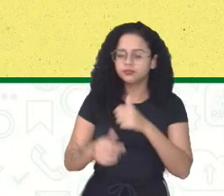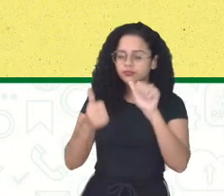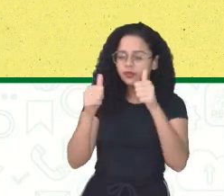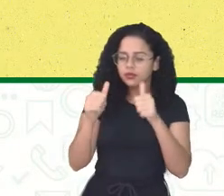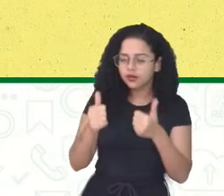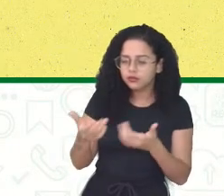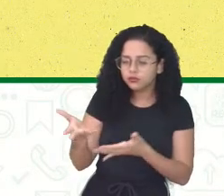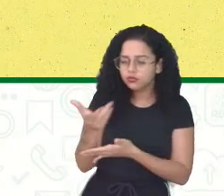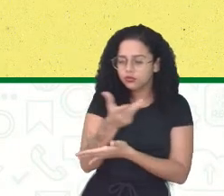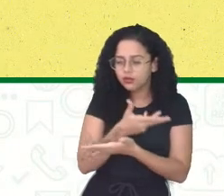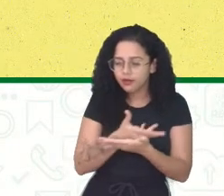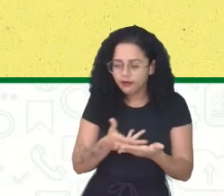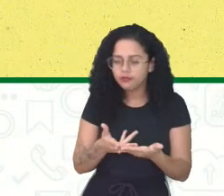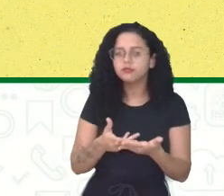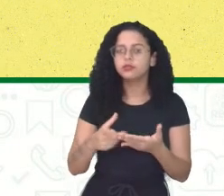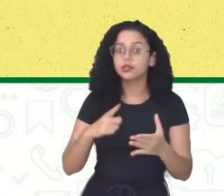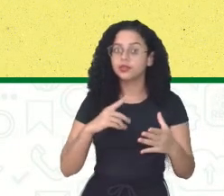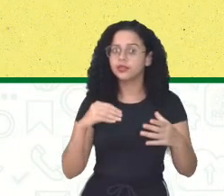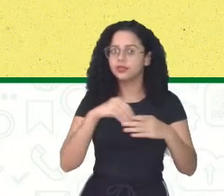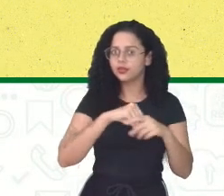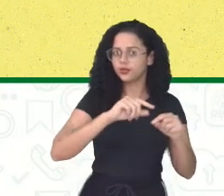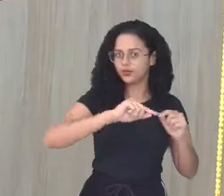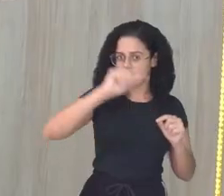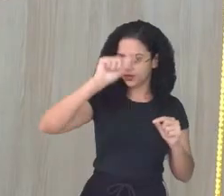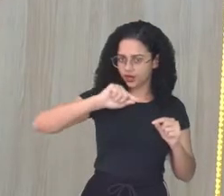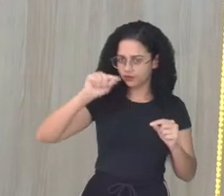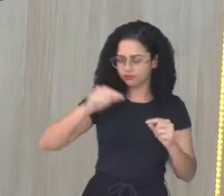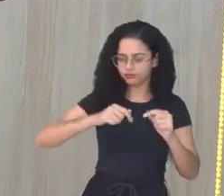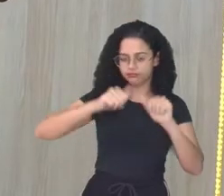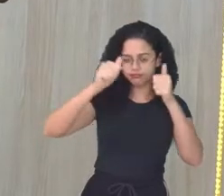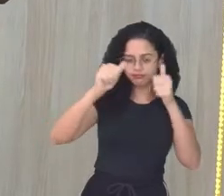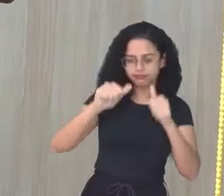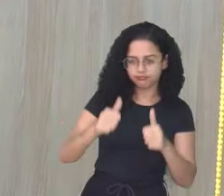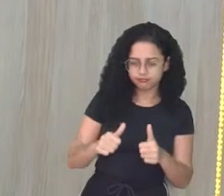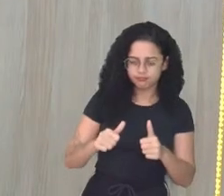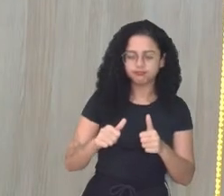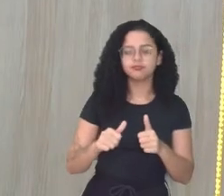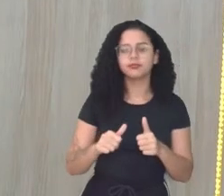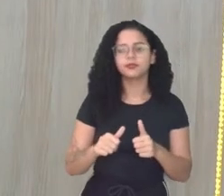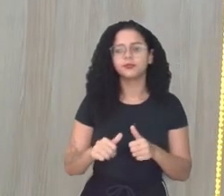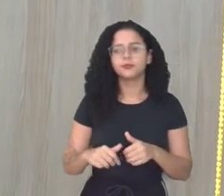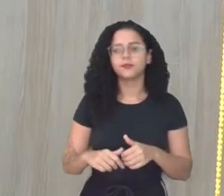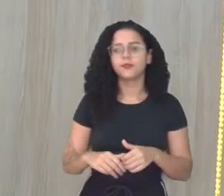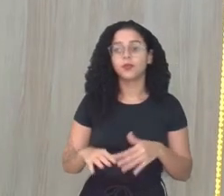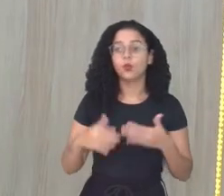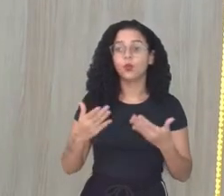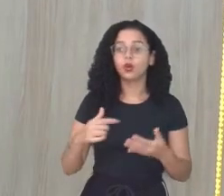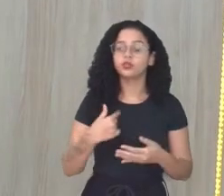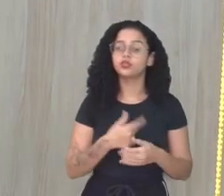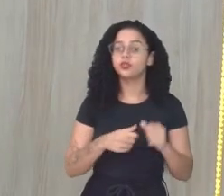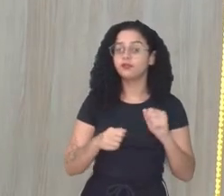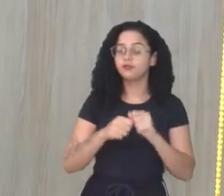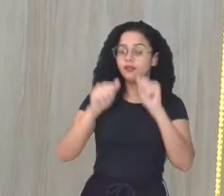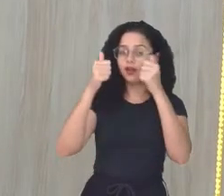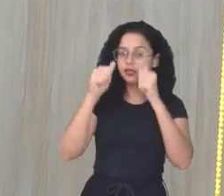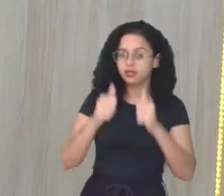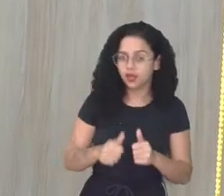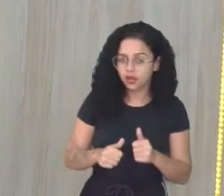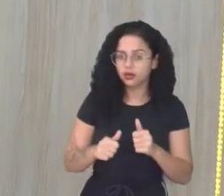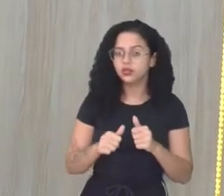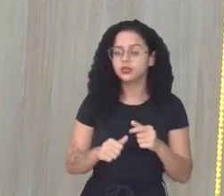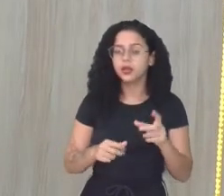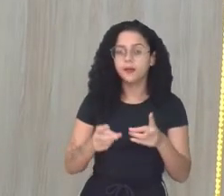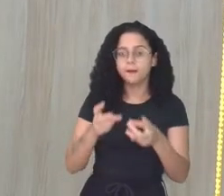os dados que fazem parte desse gráfico, que é um gráfico de barra. Então, quando a gente faz essa análise, a